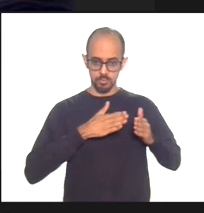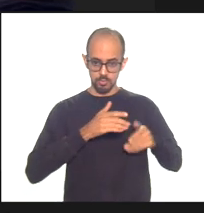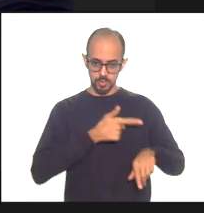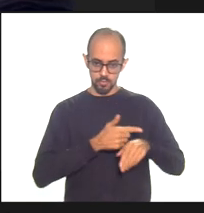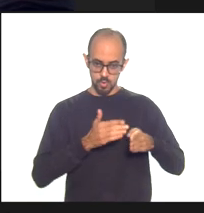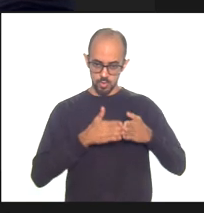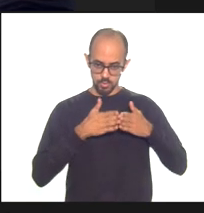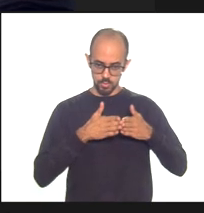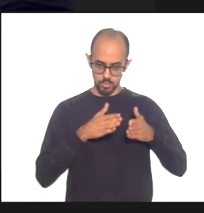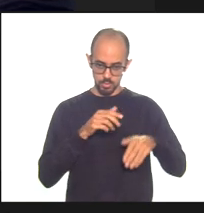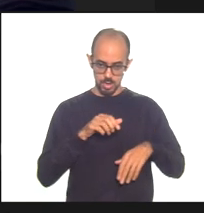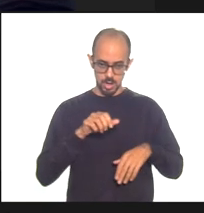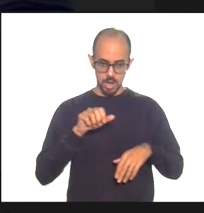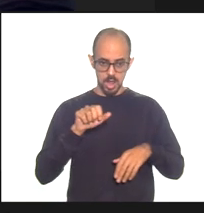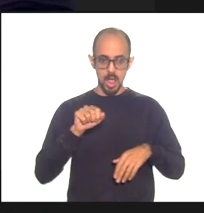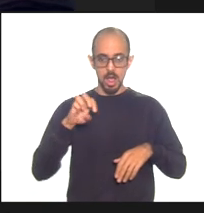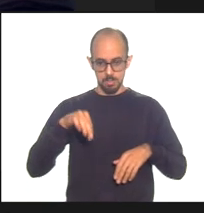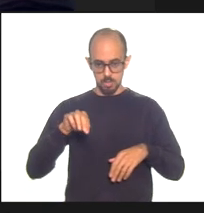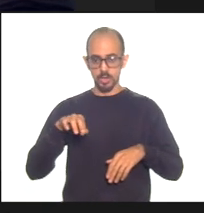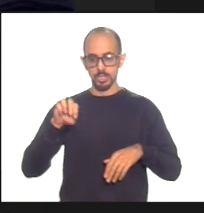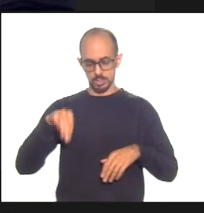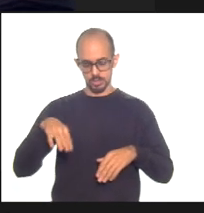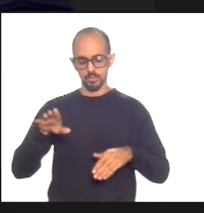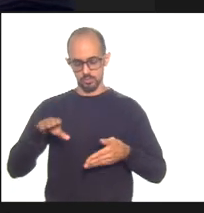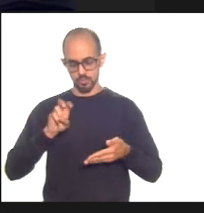Vou escrever, deputado Rodrigo Amorim, pode deixar.